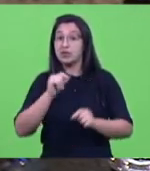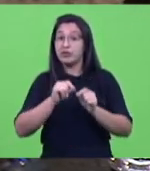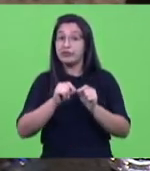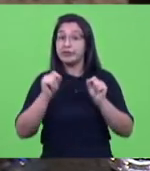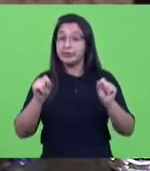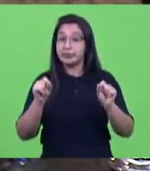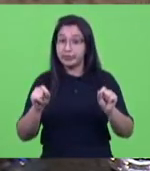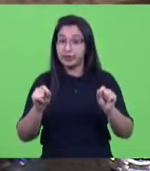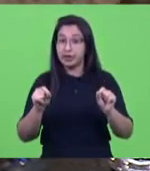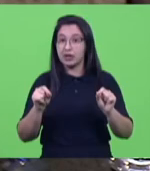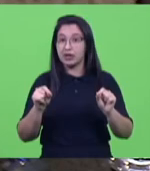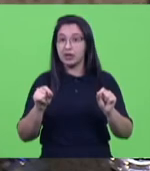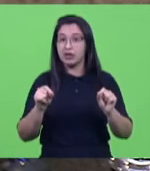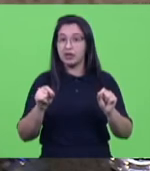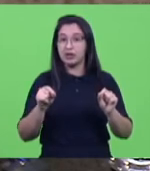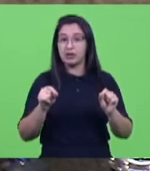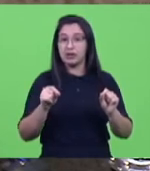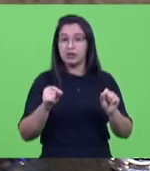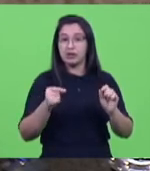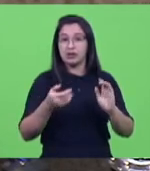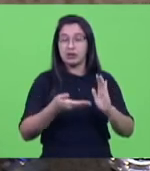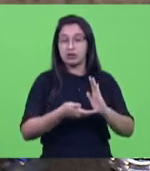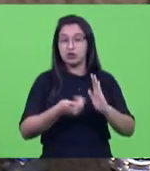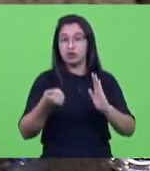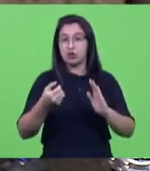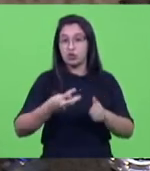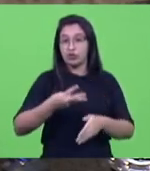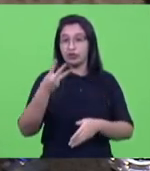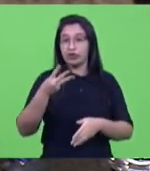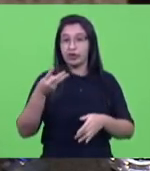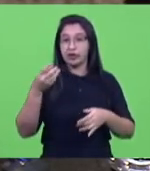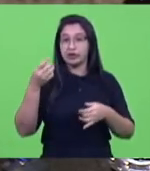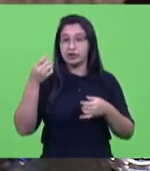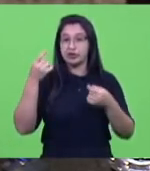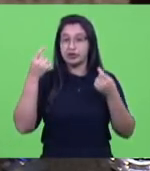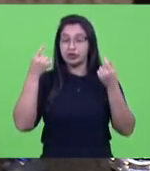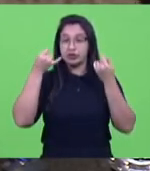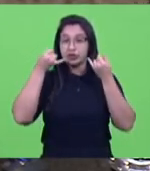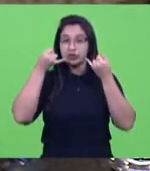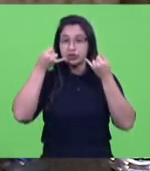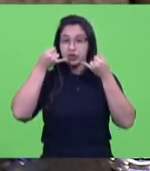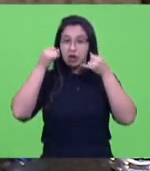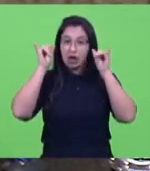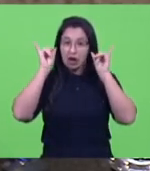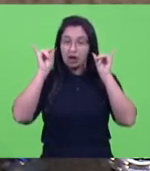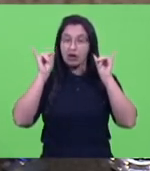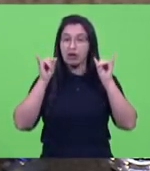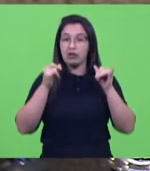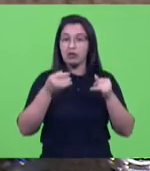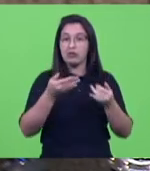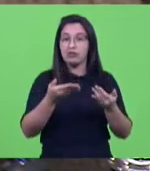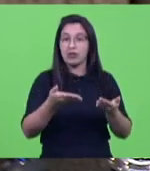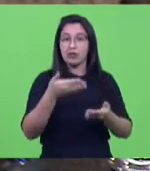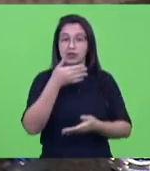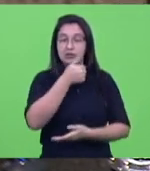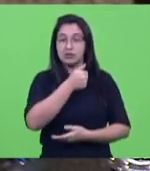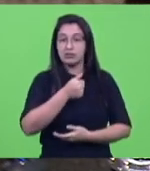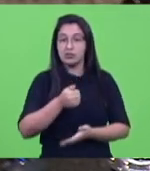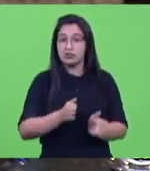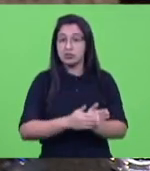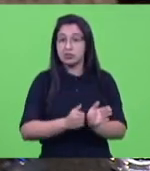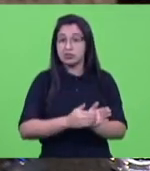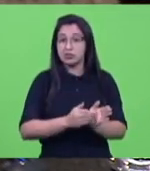Eles tiraram 3 cavalos do atoleiro. Foi isso que ele estava lá saudando, uma ação policial, porque os caras